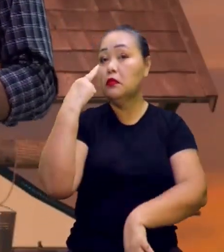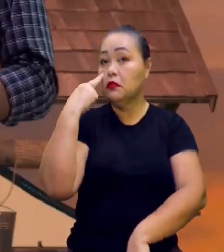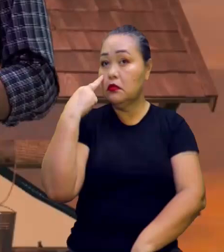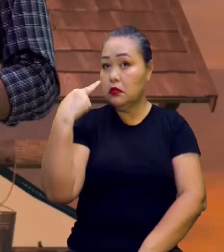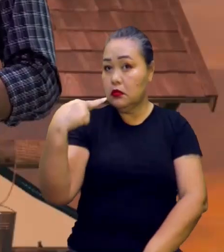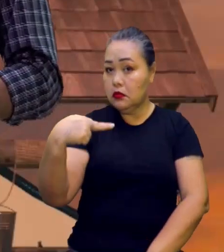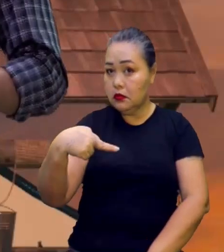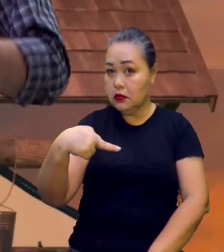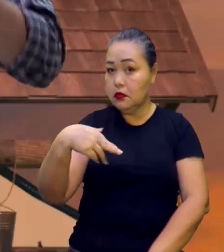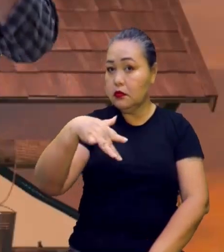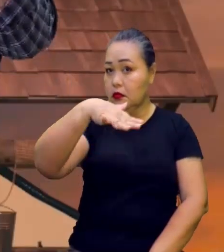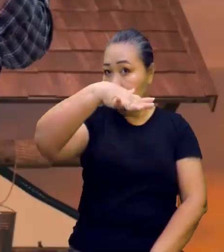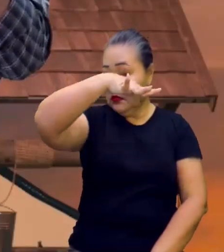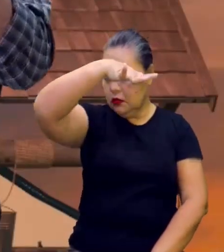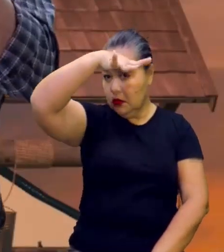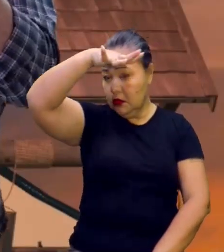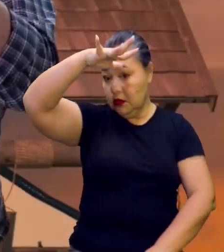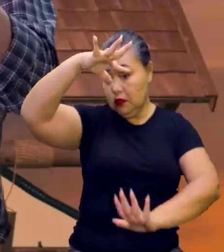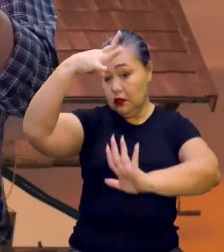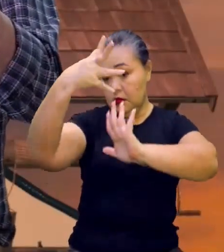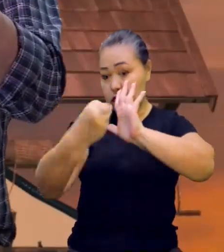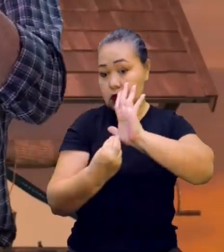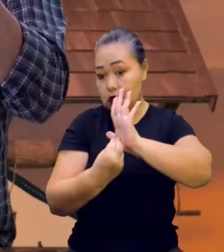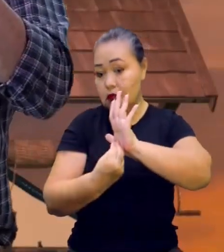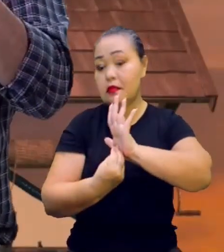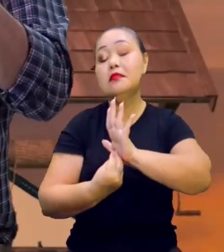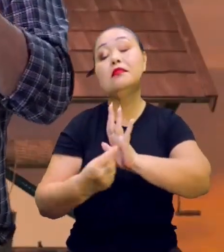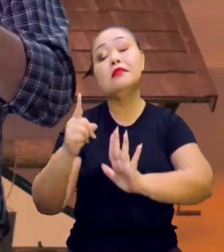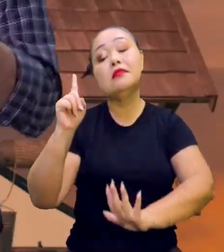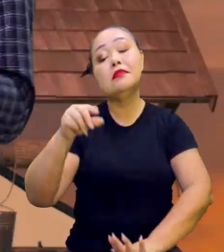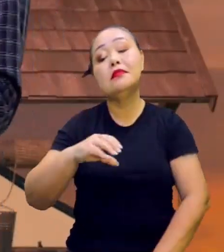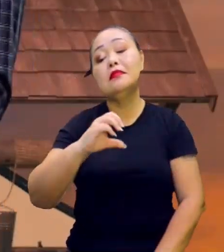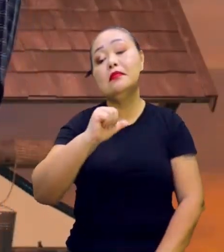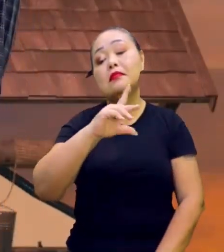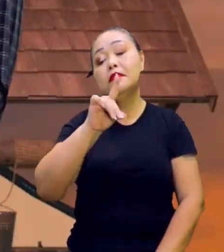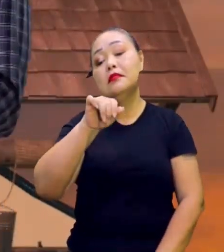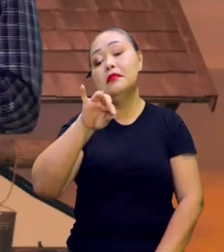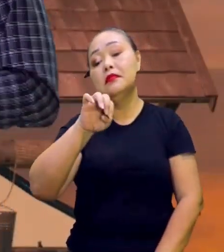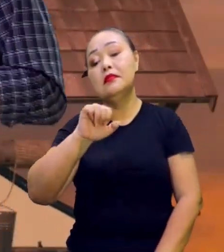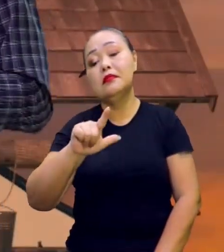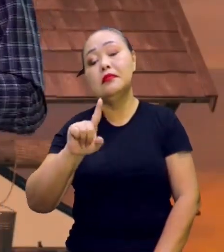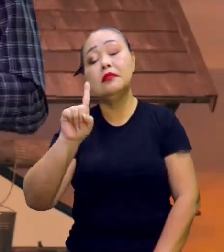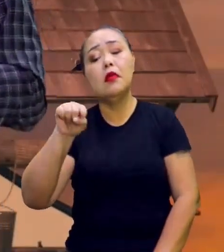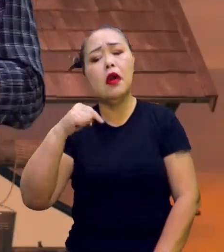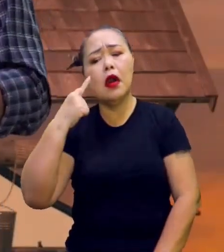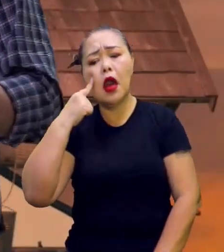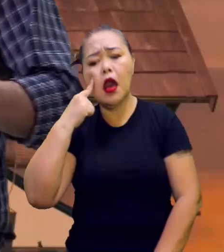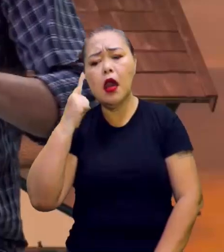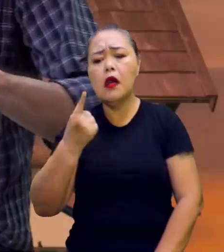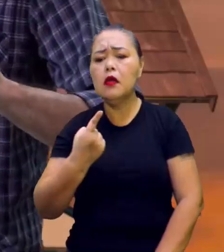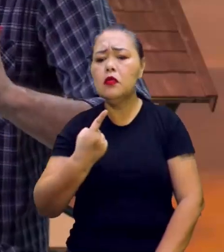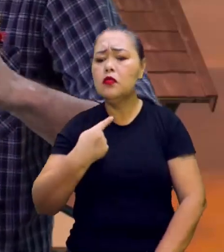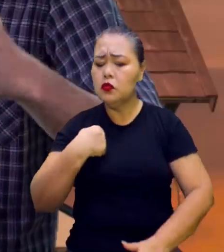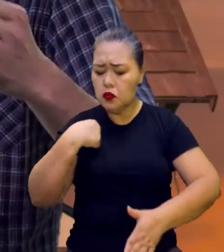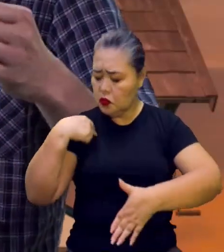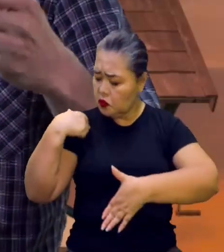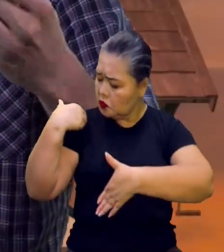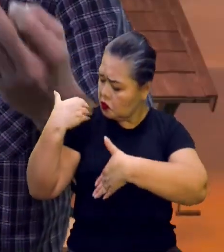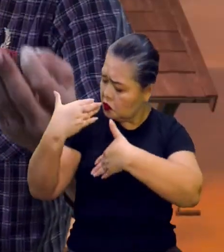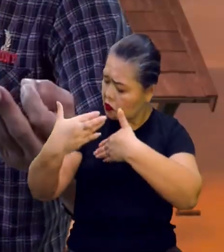Amazônia Ocidental. E compreender como esse processo heterogêneo, que processo, professor? Esse